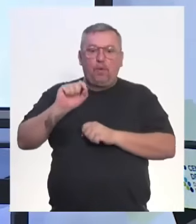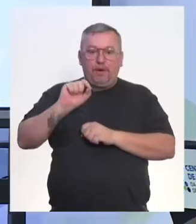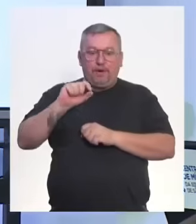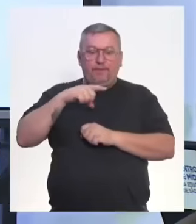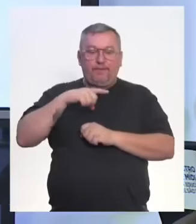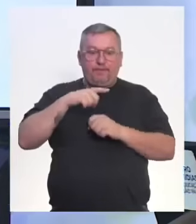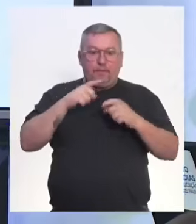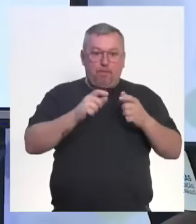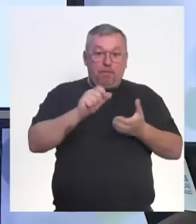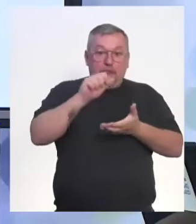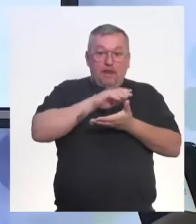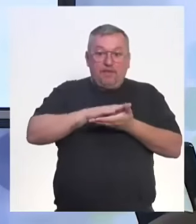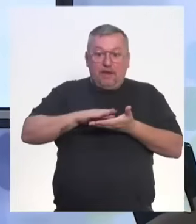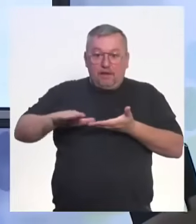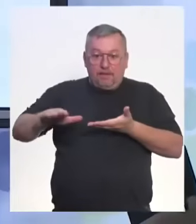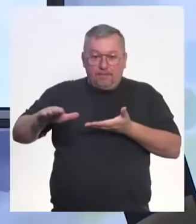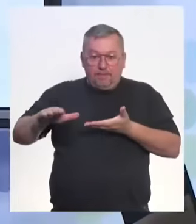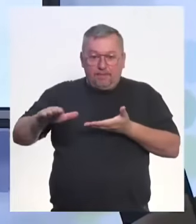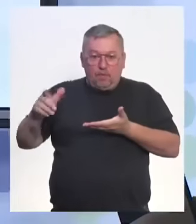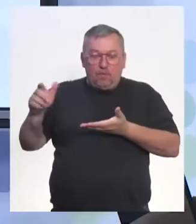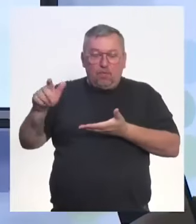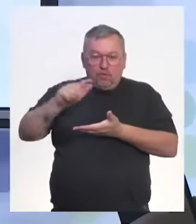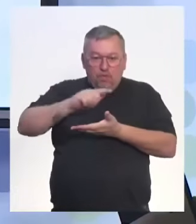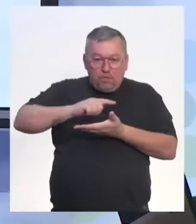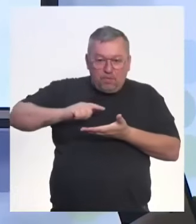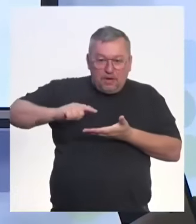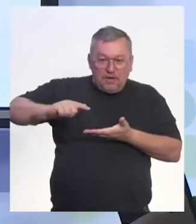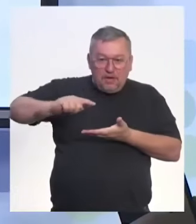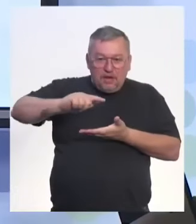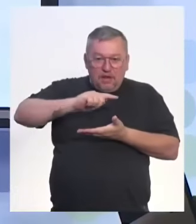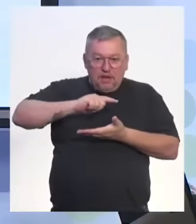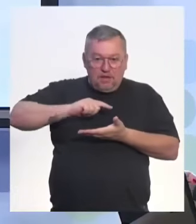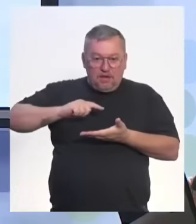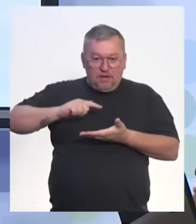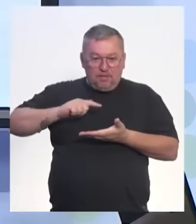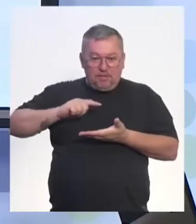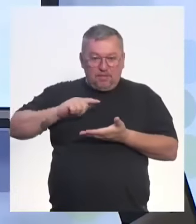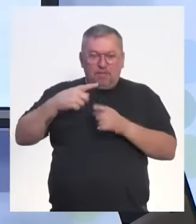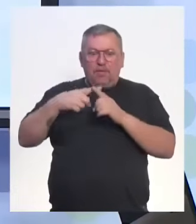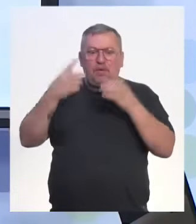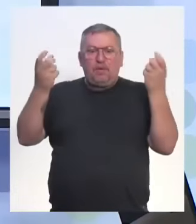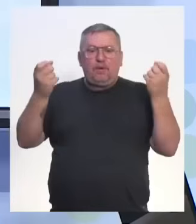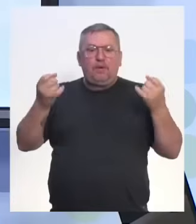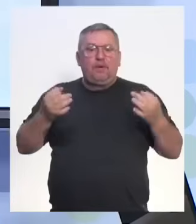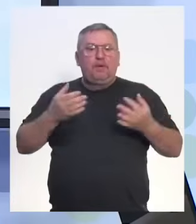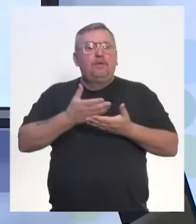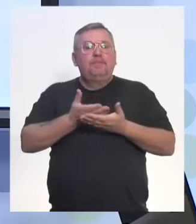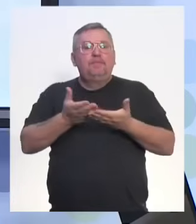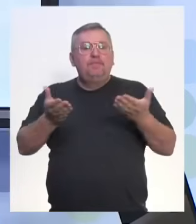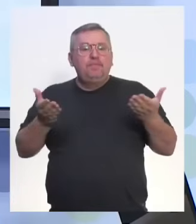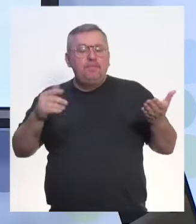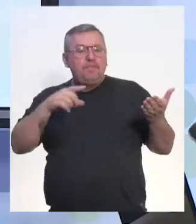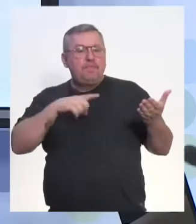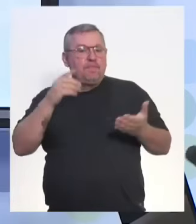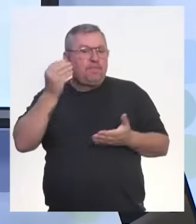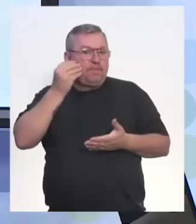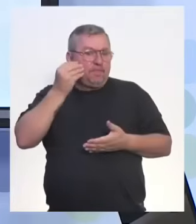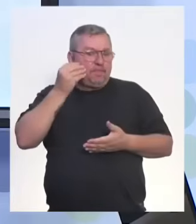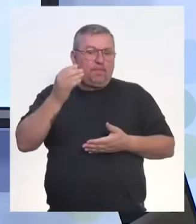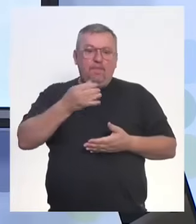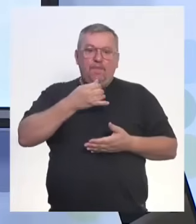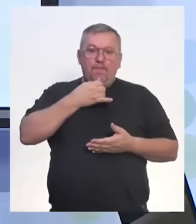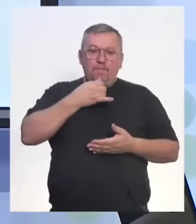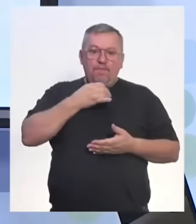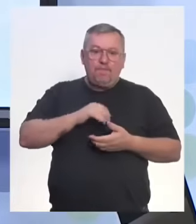tenho uma figura planificada. Por que planificado? Eu vou explicar bastante isso para vocês, tentar entender. Por